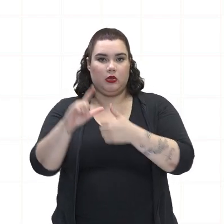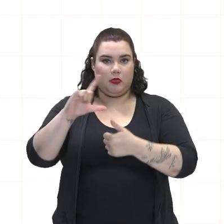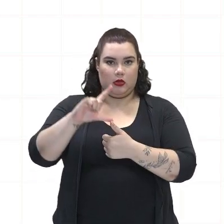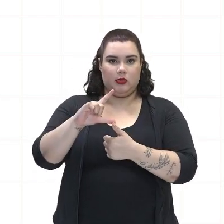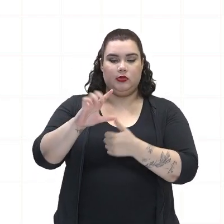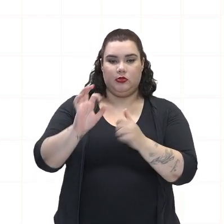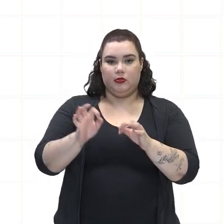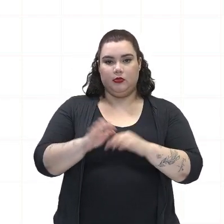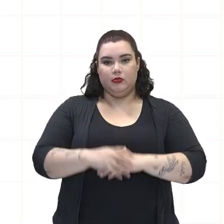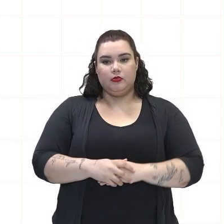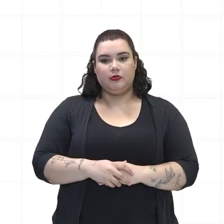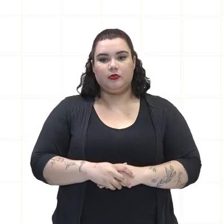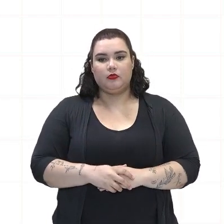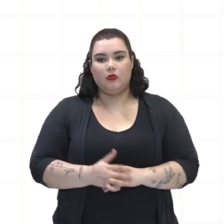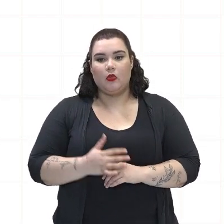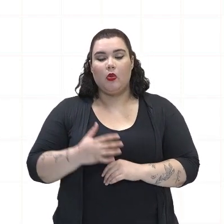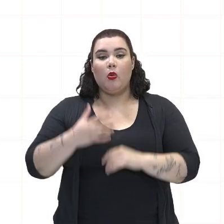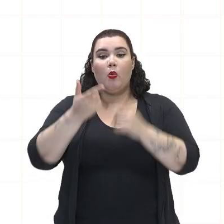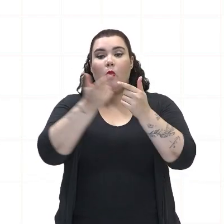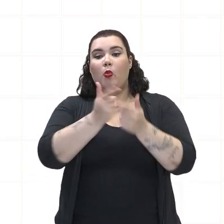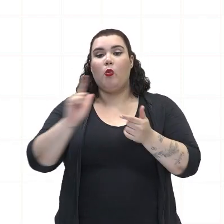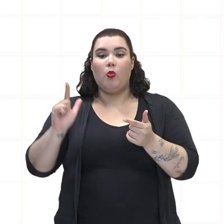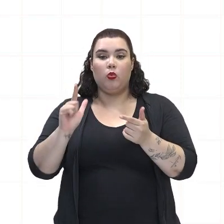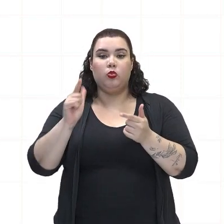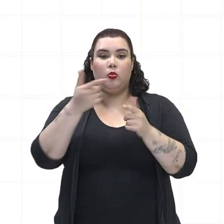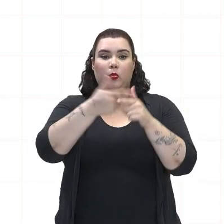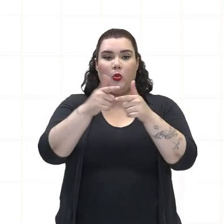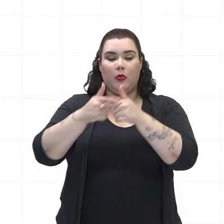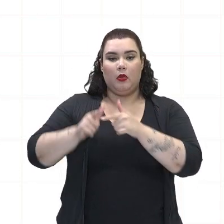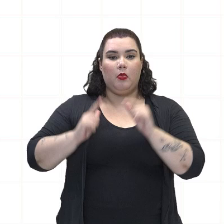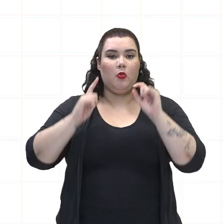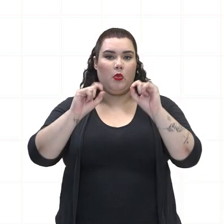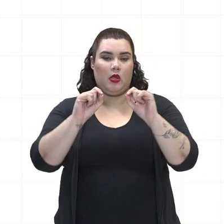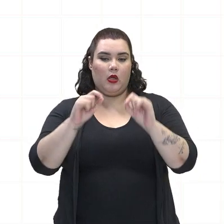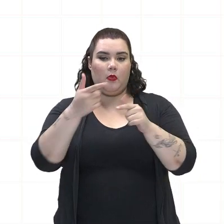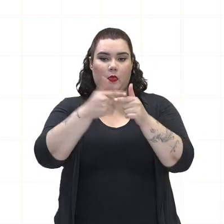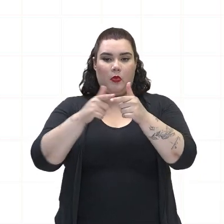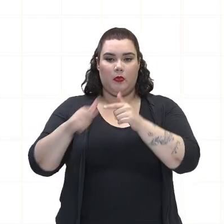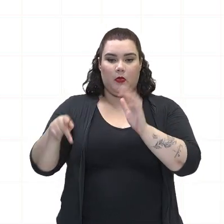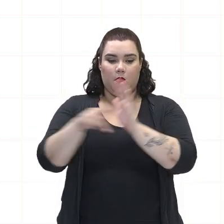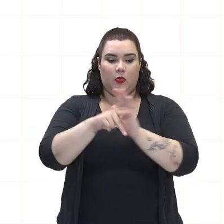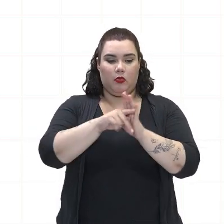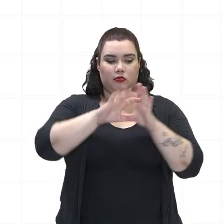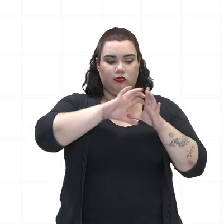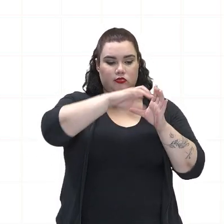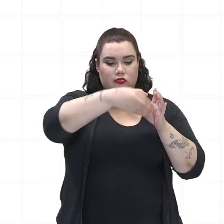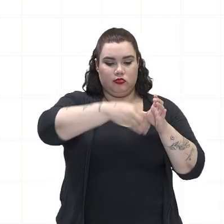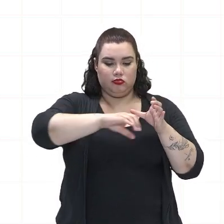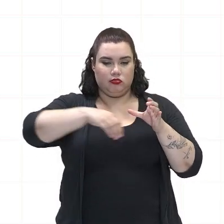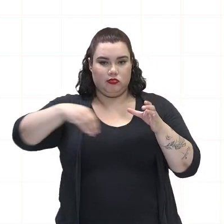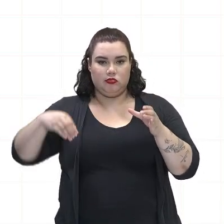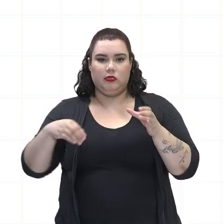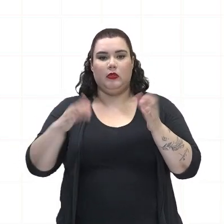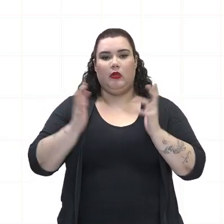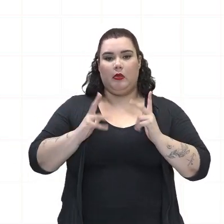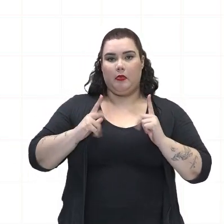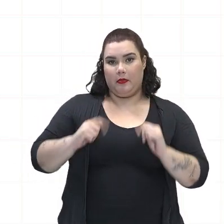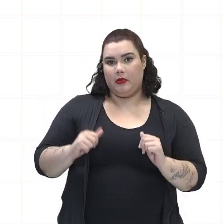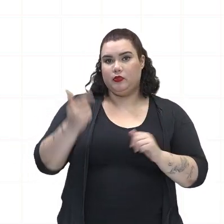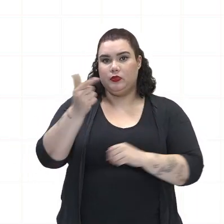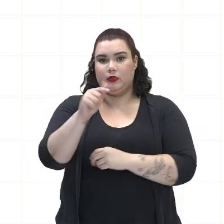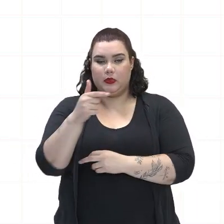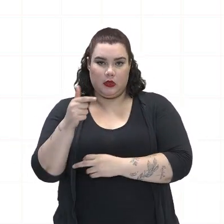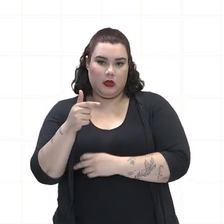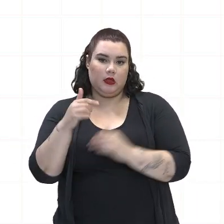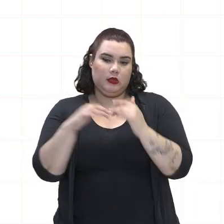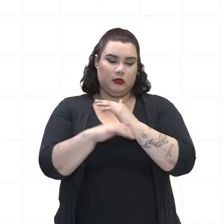Brasil. Outro problema que a gente vai ver na próxima tela ali é o problema de saneamento básico, em que é incompleto ou que é